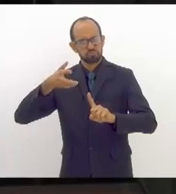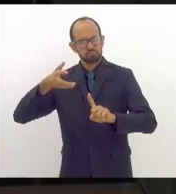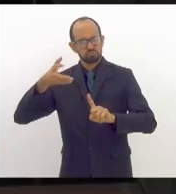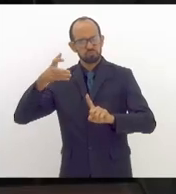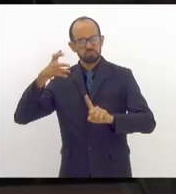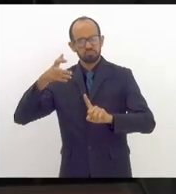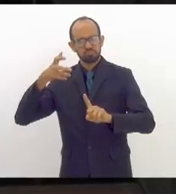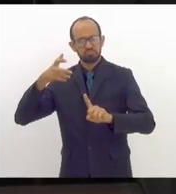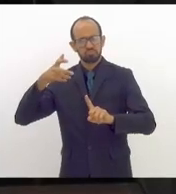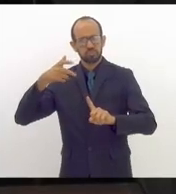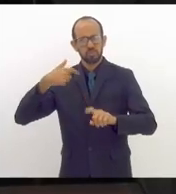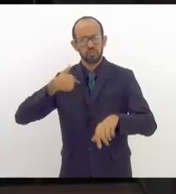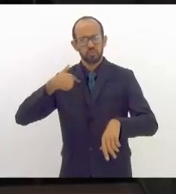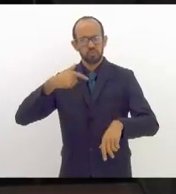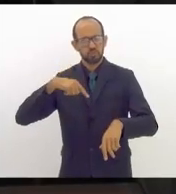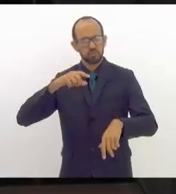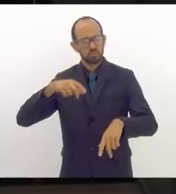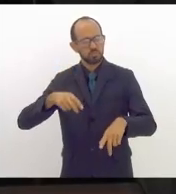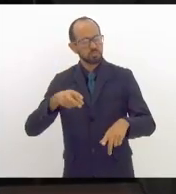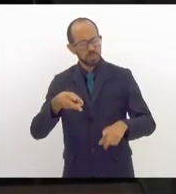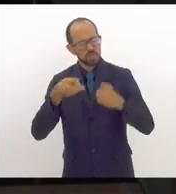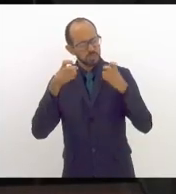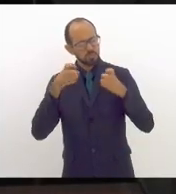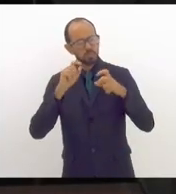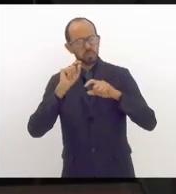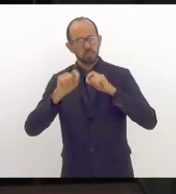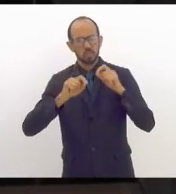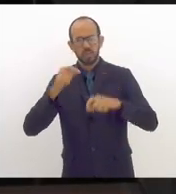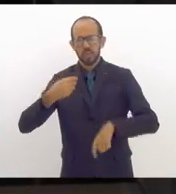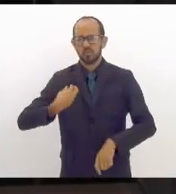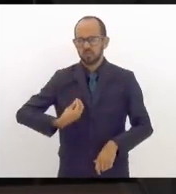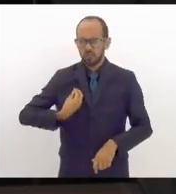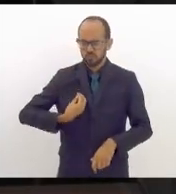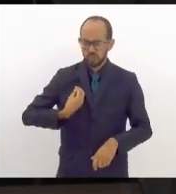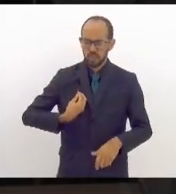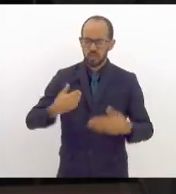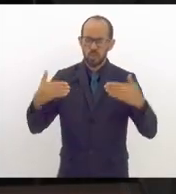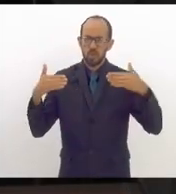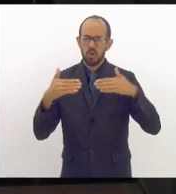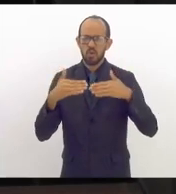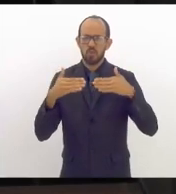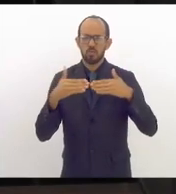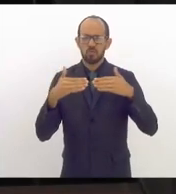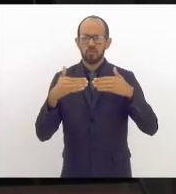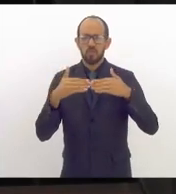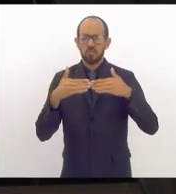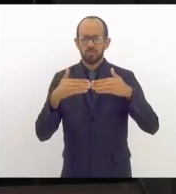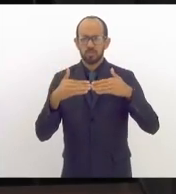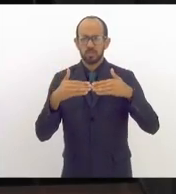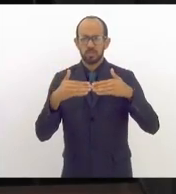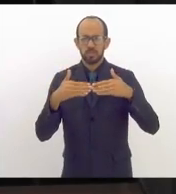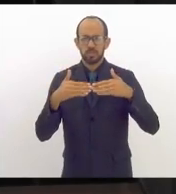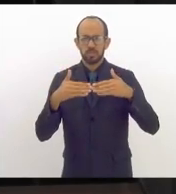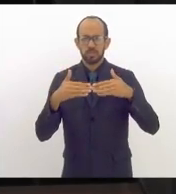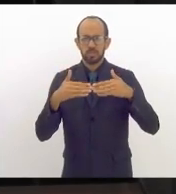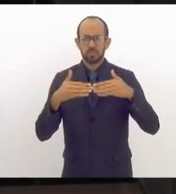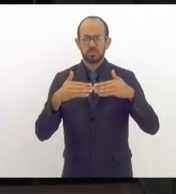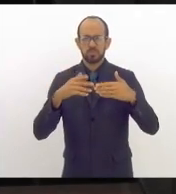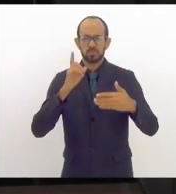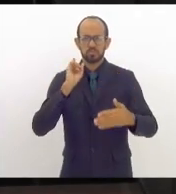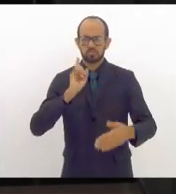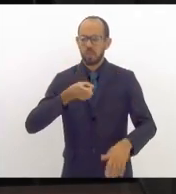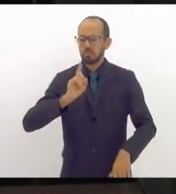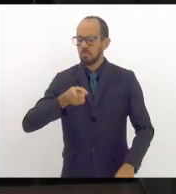você viver de acordo com os ditames de